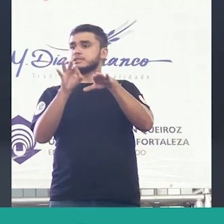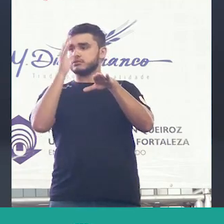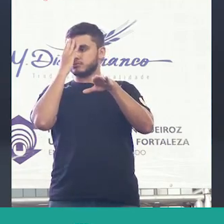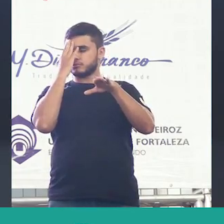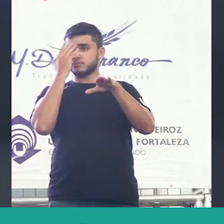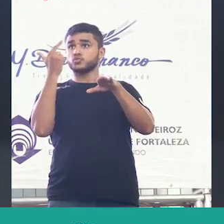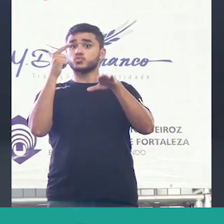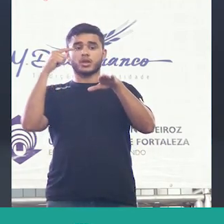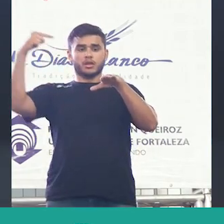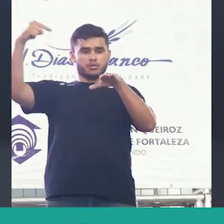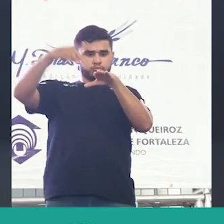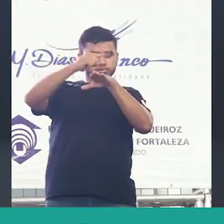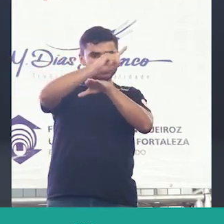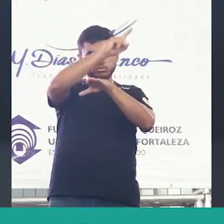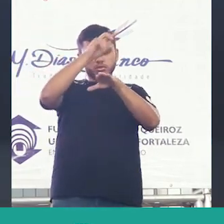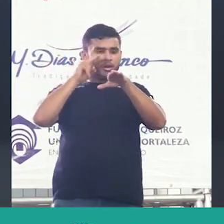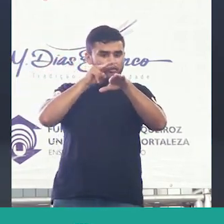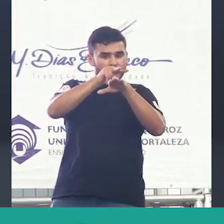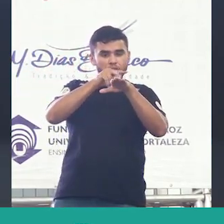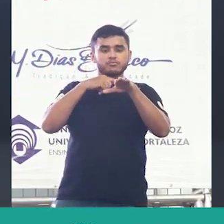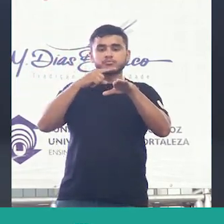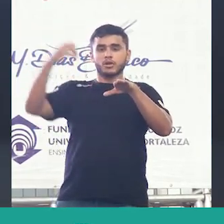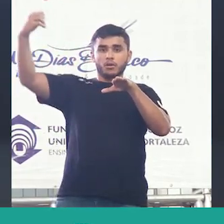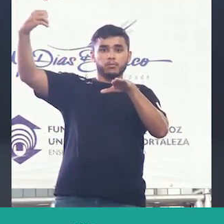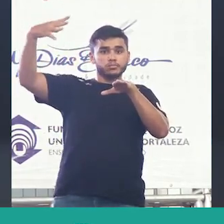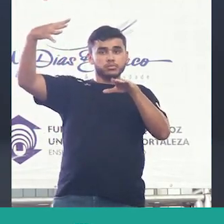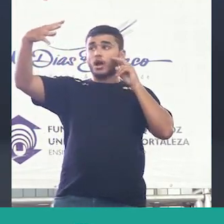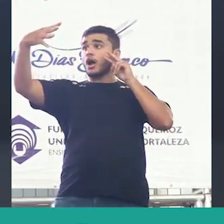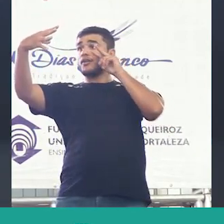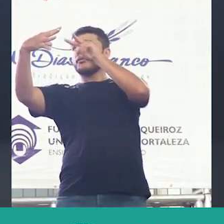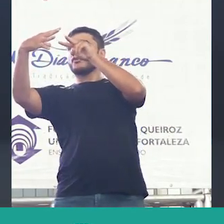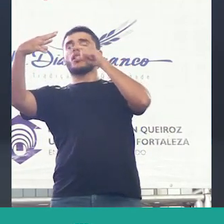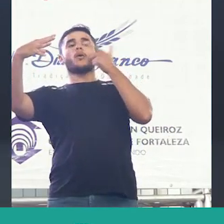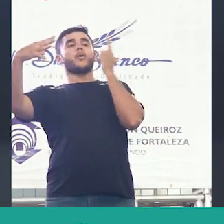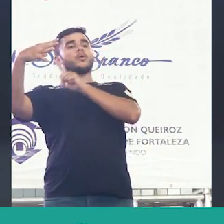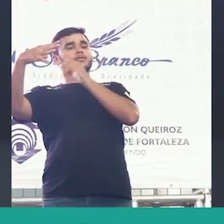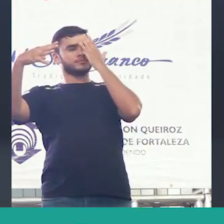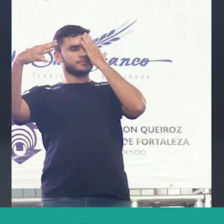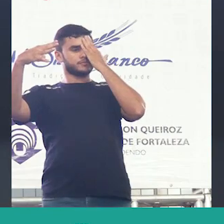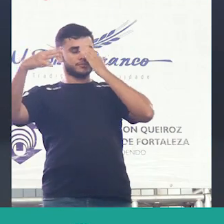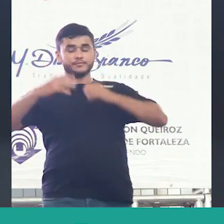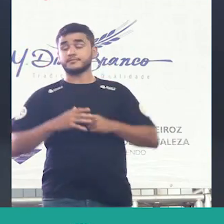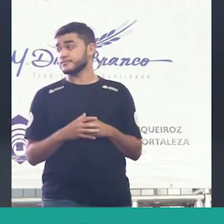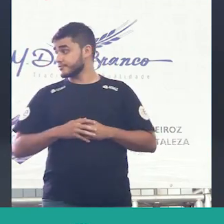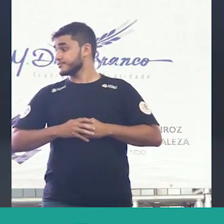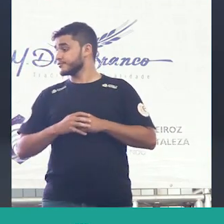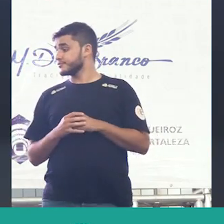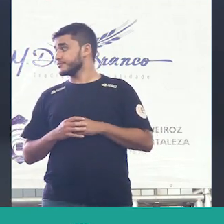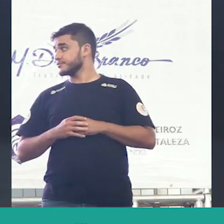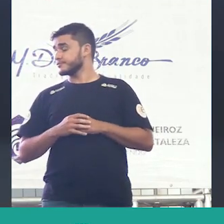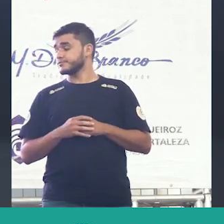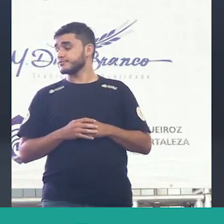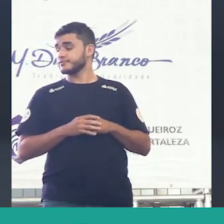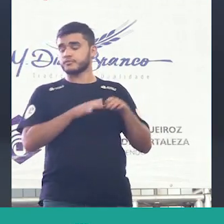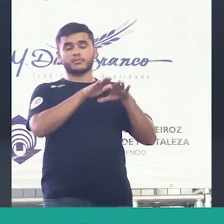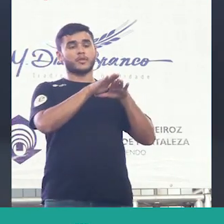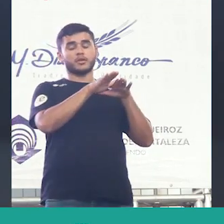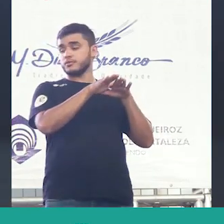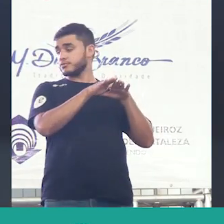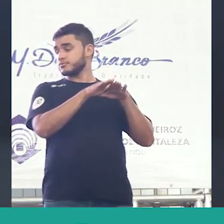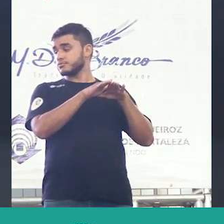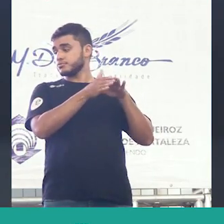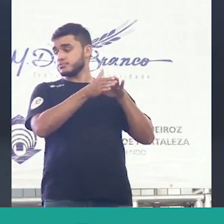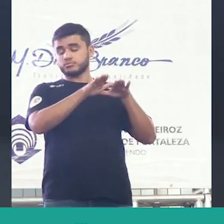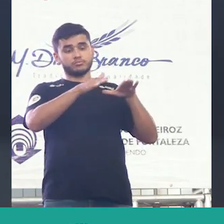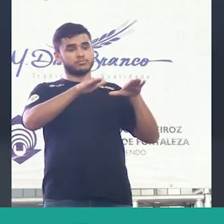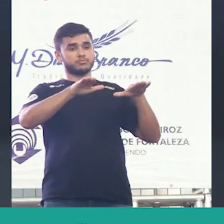superfície refletora. O que é que você vê? A imagem da lanterna. Estou sendo claro, pessoal? Para frente, para